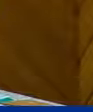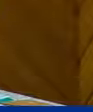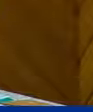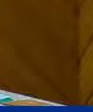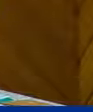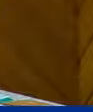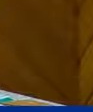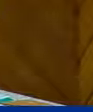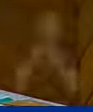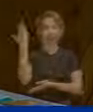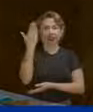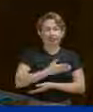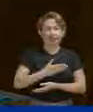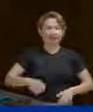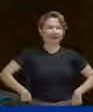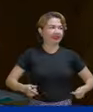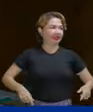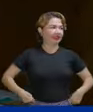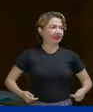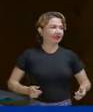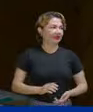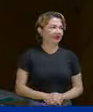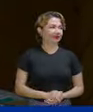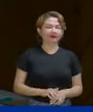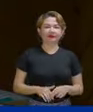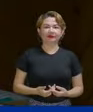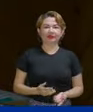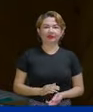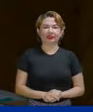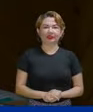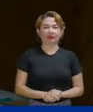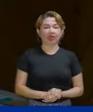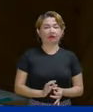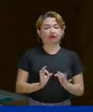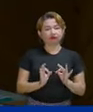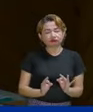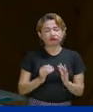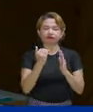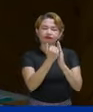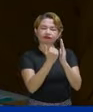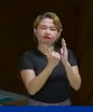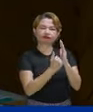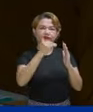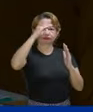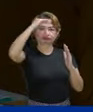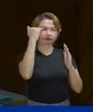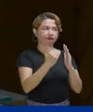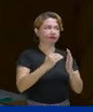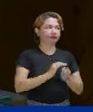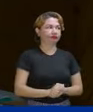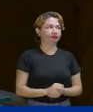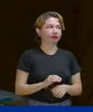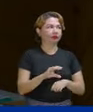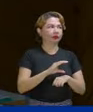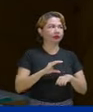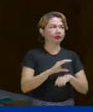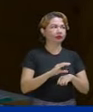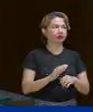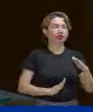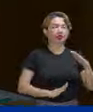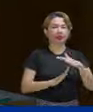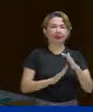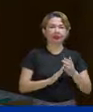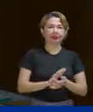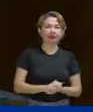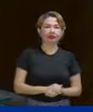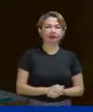deve focar na comprovação das despesas pelo partido e na conformidade com os princípios constitucionais, sem estabelecer limites que